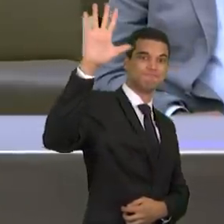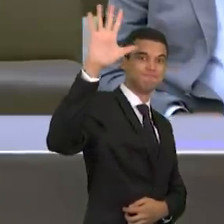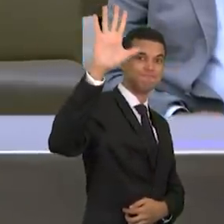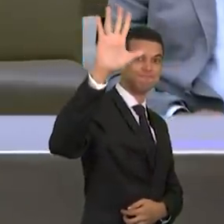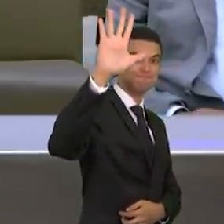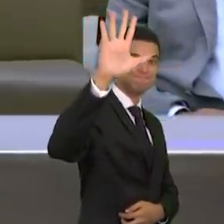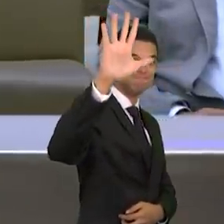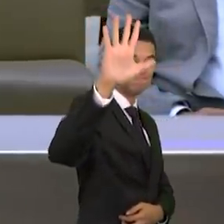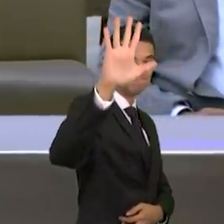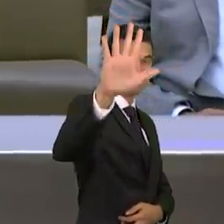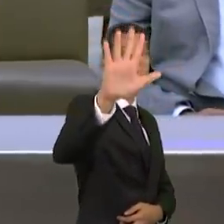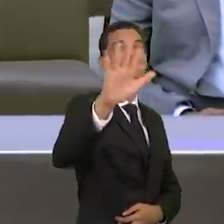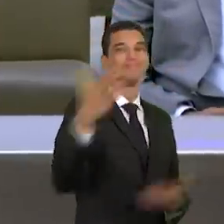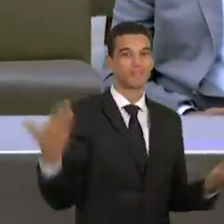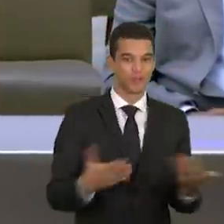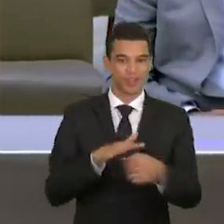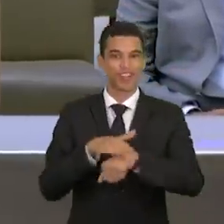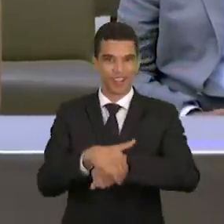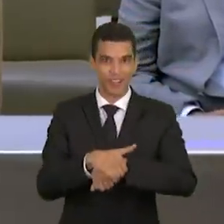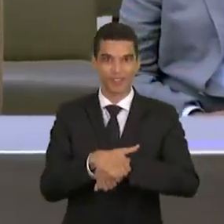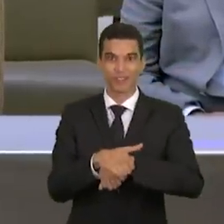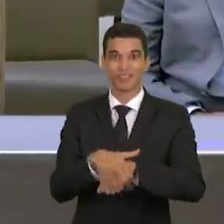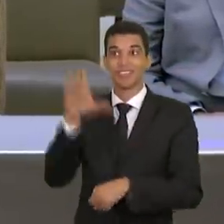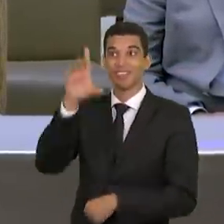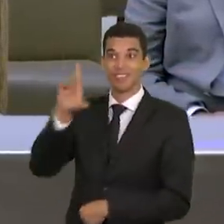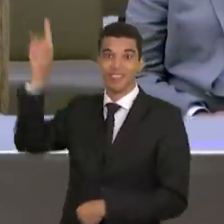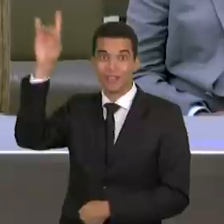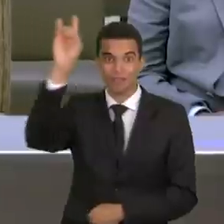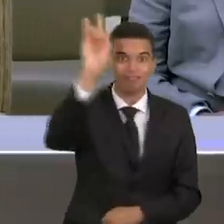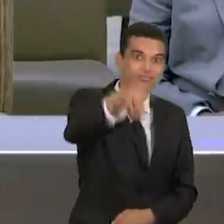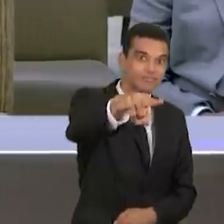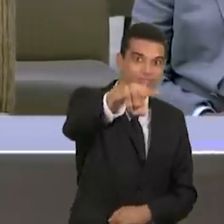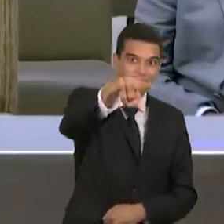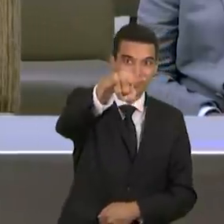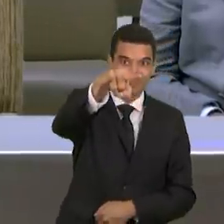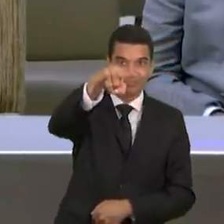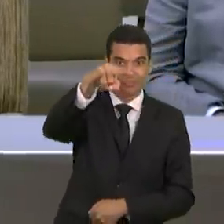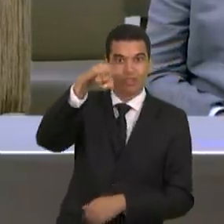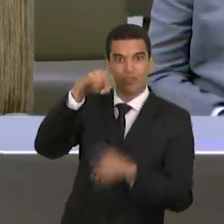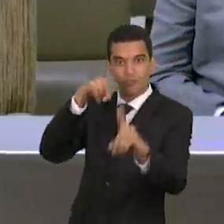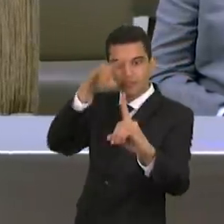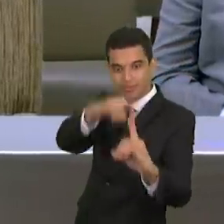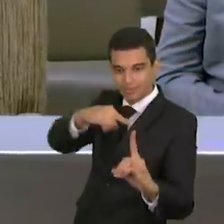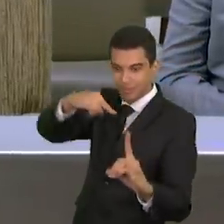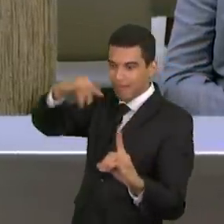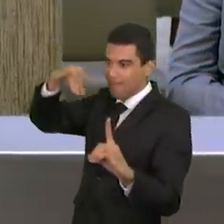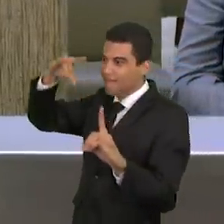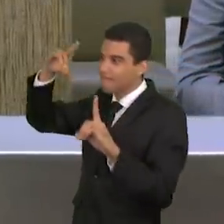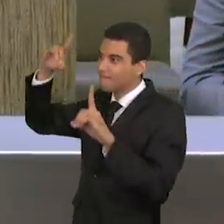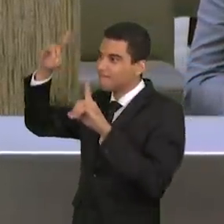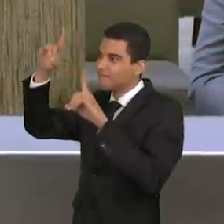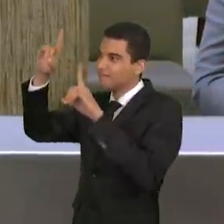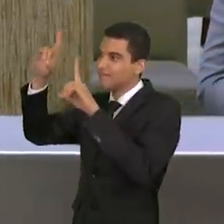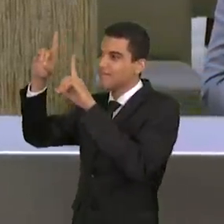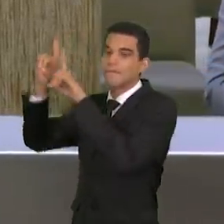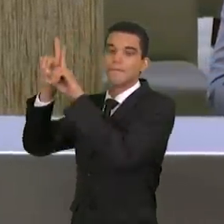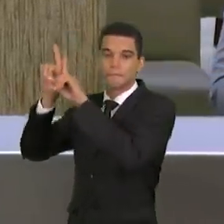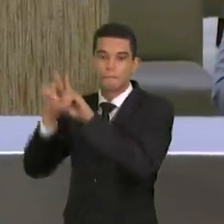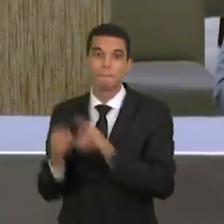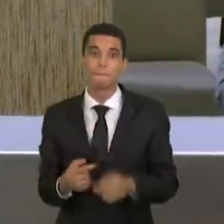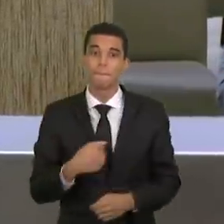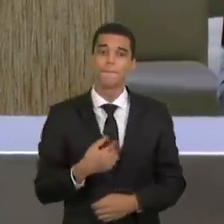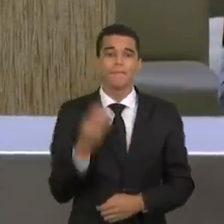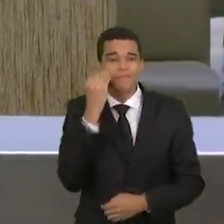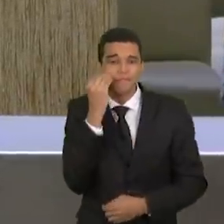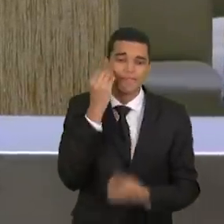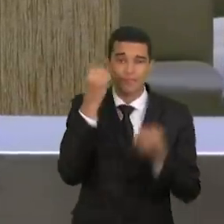poderosíssima. Esta mão está te atraindo para perto dele. Deus está te trazendo. É o que eu estou querendo repassar